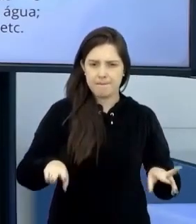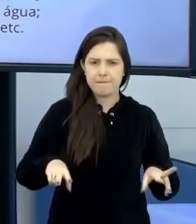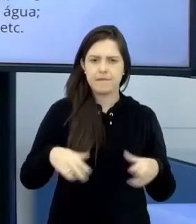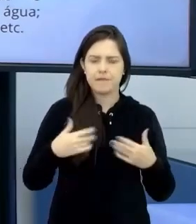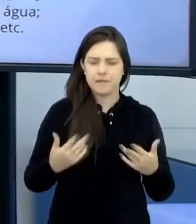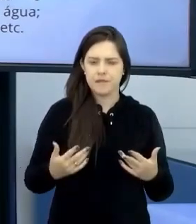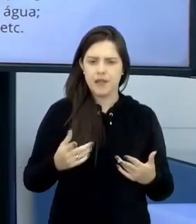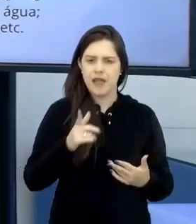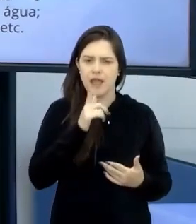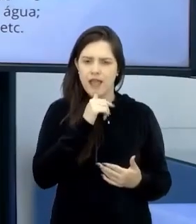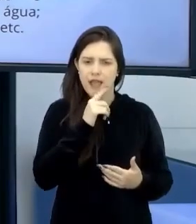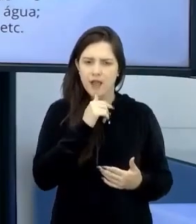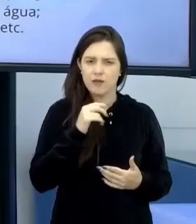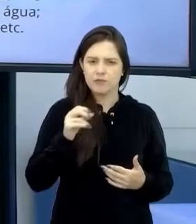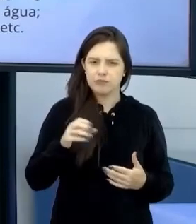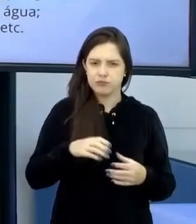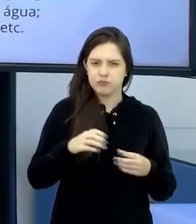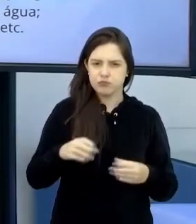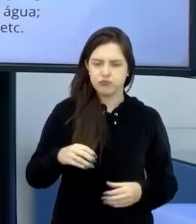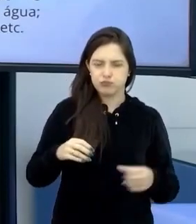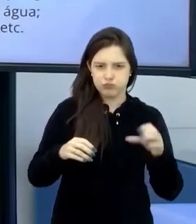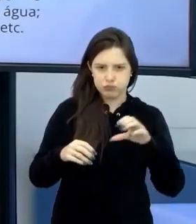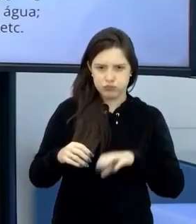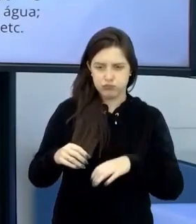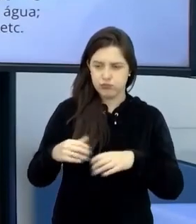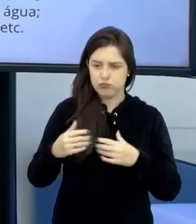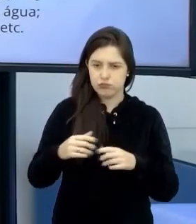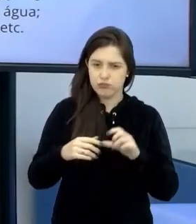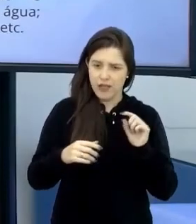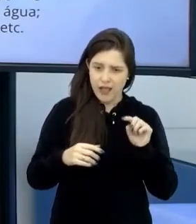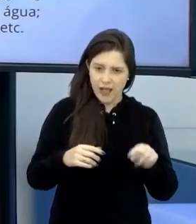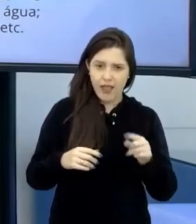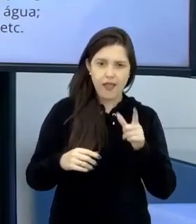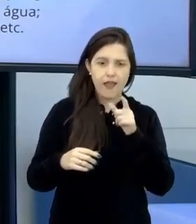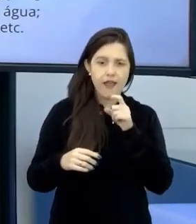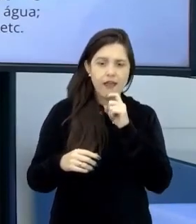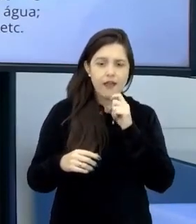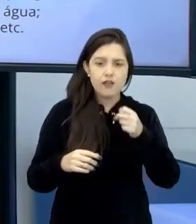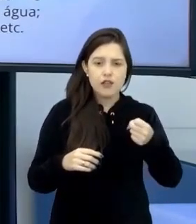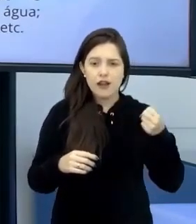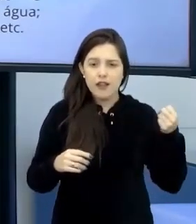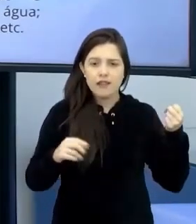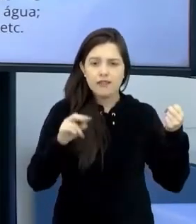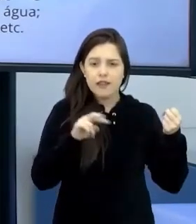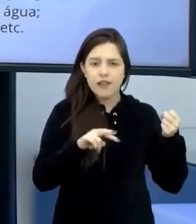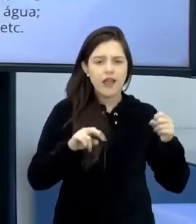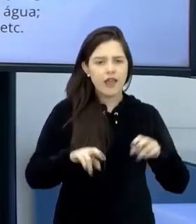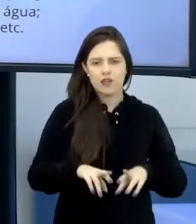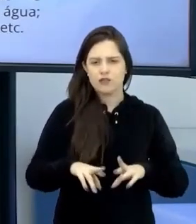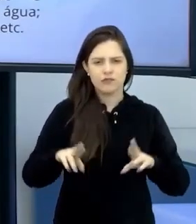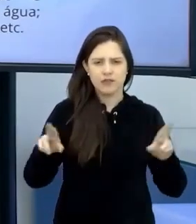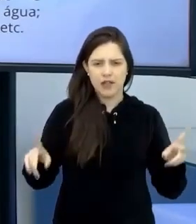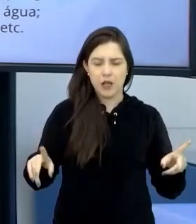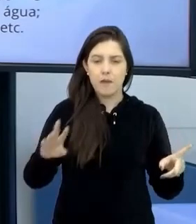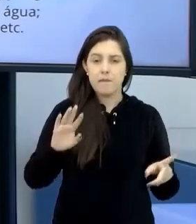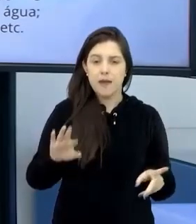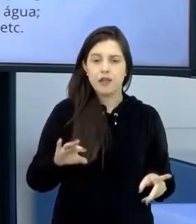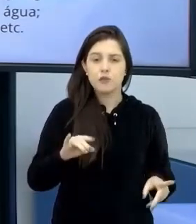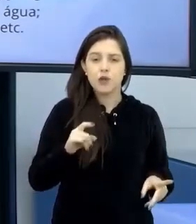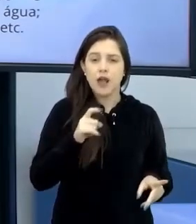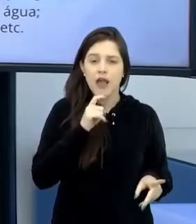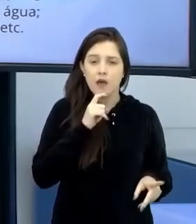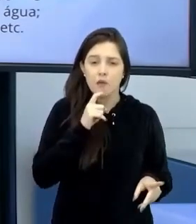é coisa que está no estado sólido tende a estar mais organizado e junto. No caso da água, não é assim. Quando a gente congela a água,